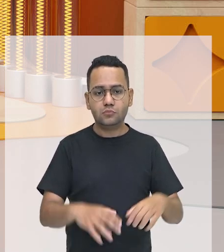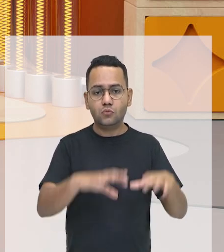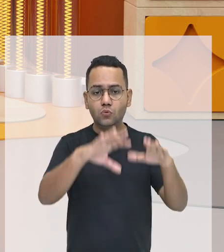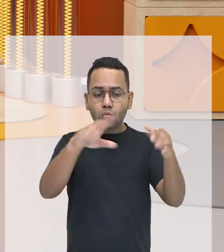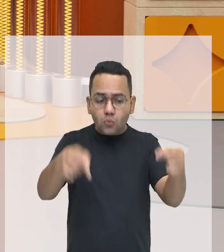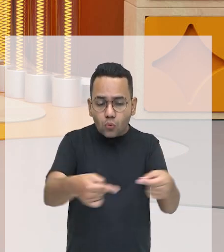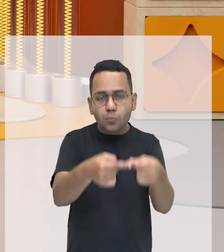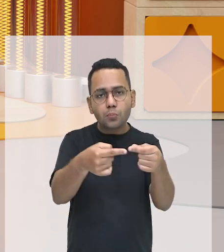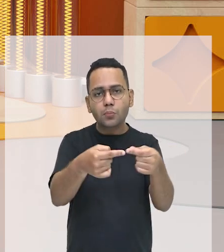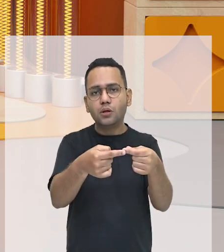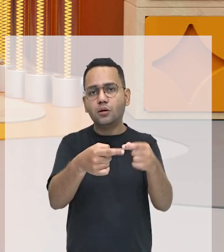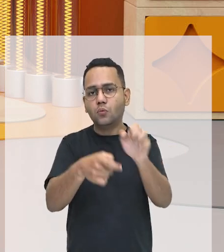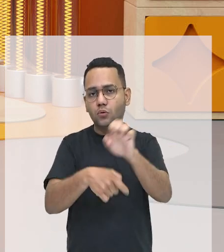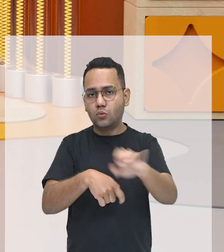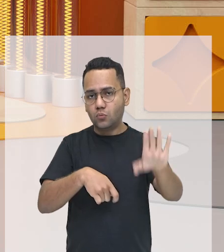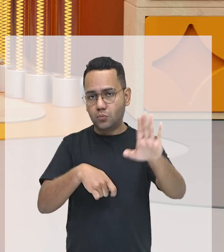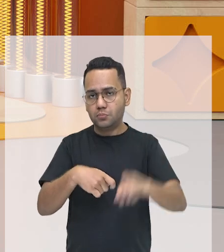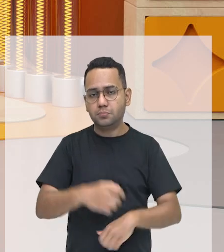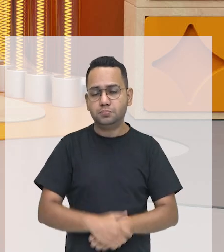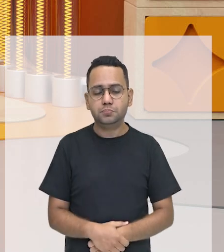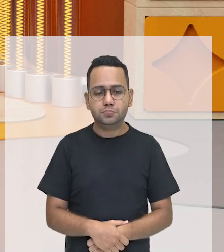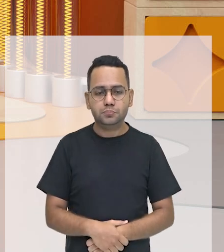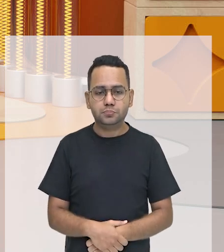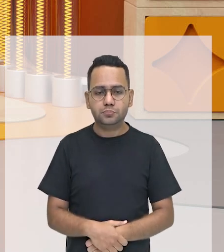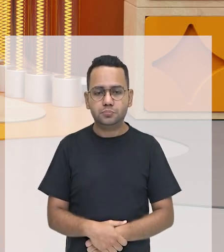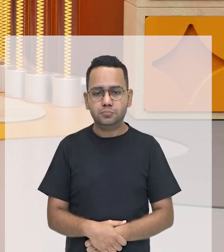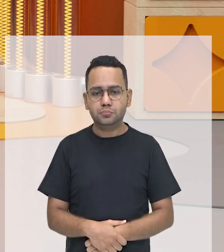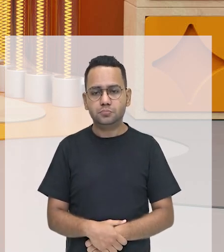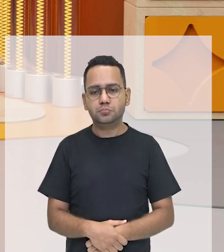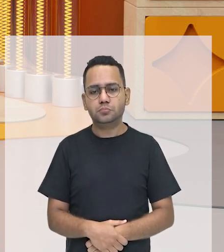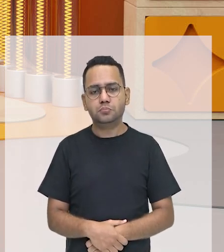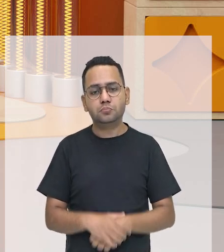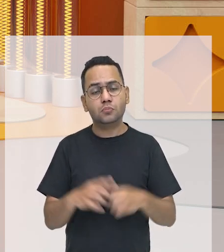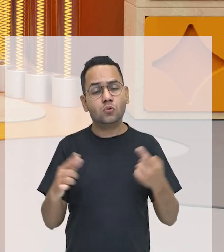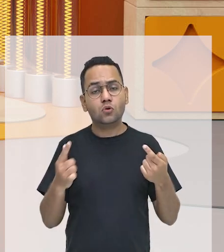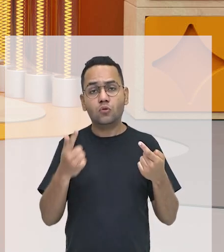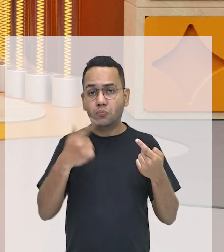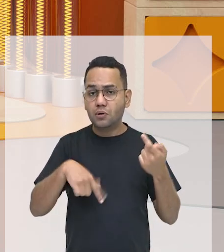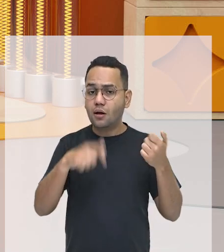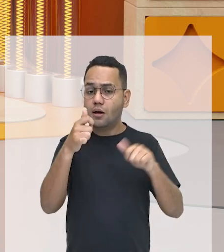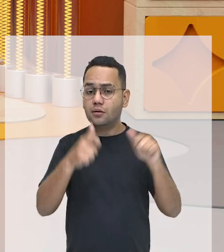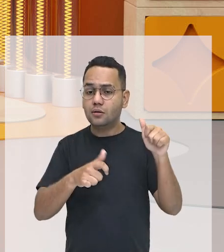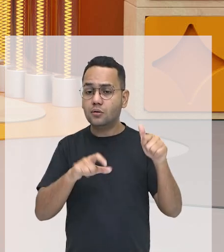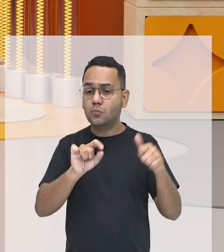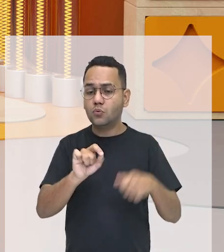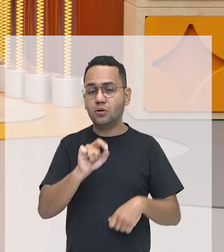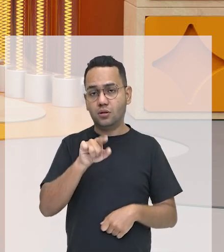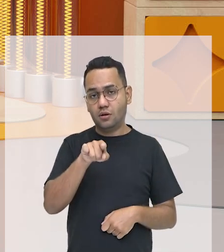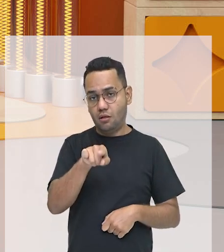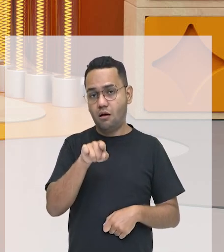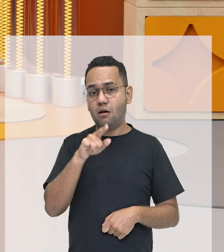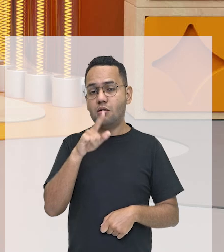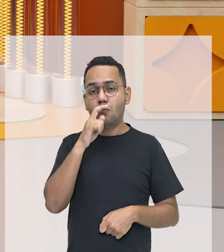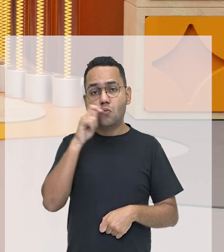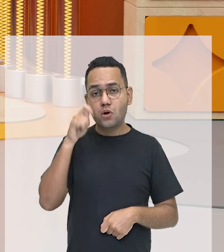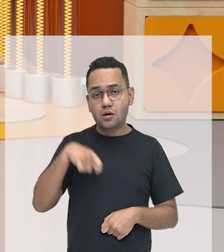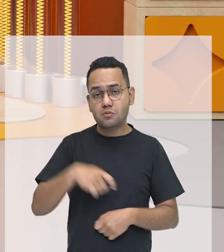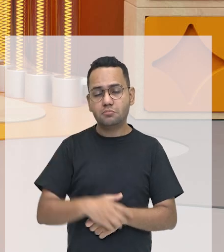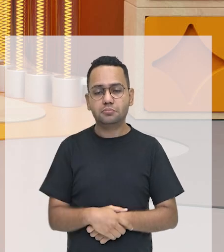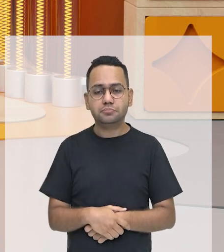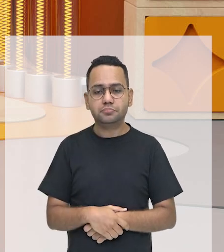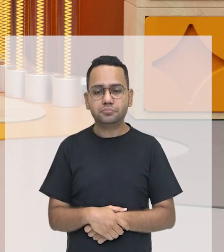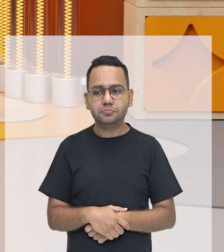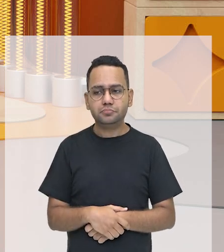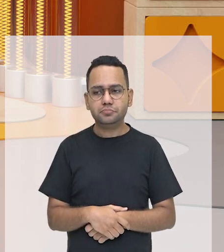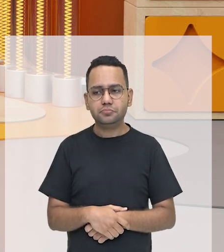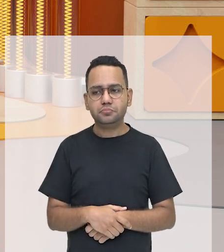da Europa. E aí, mais uma situação que a gente pode analisar em relação à Ucrânia. É um país que faz